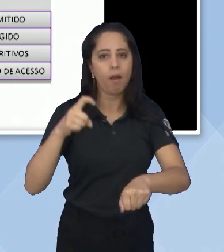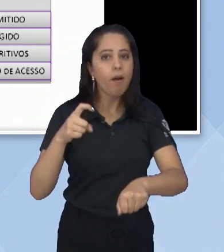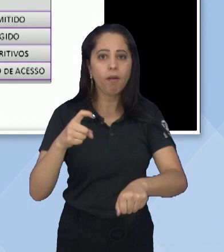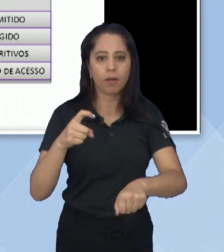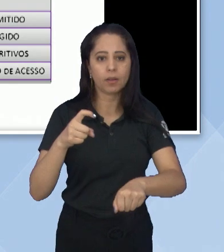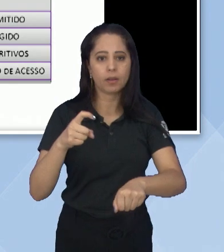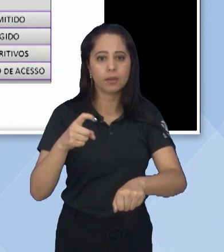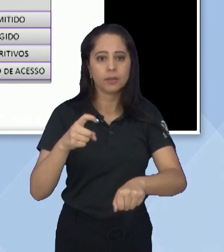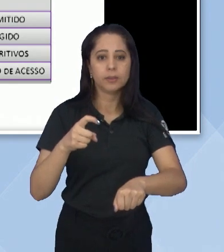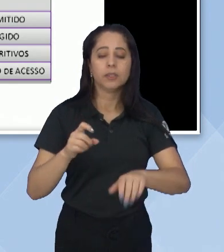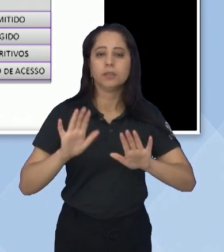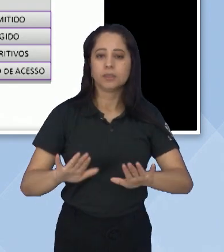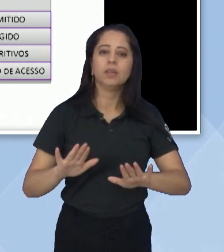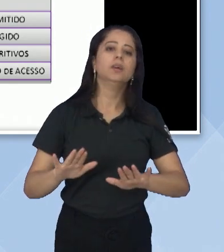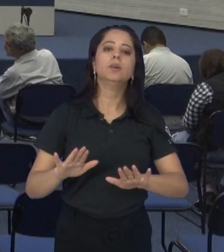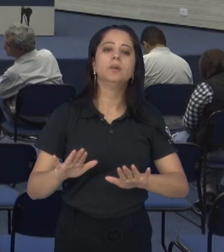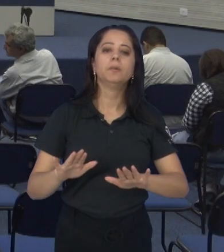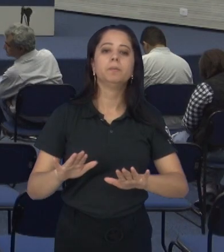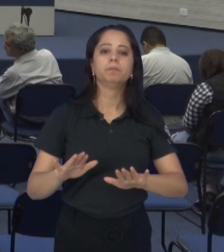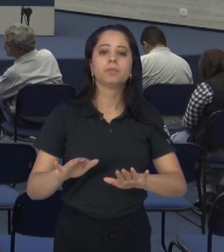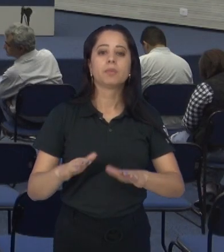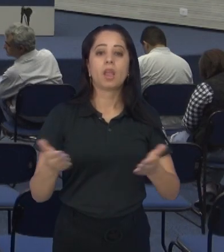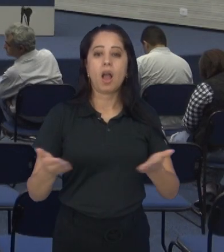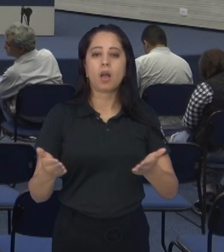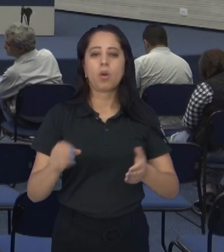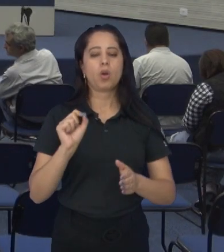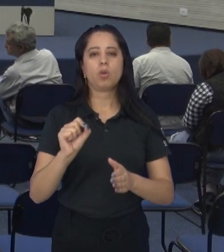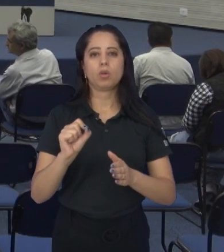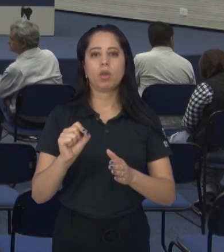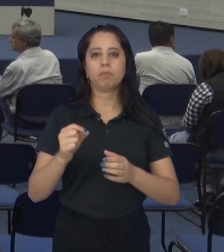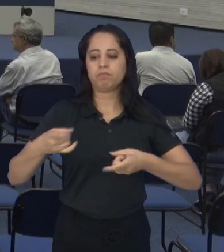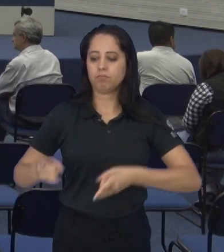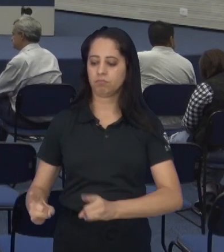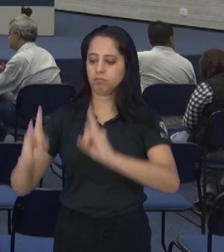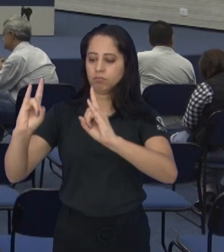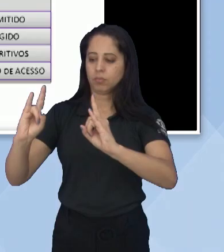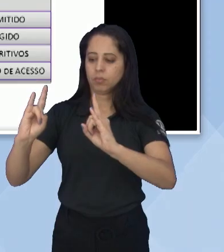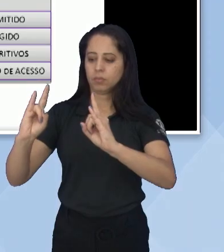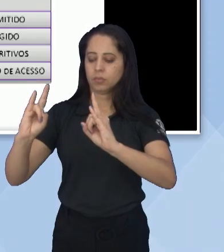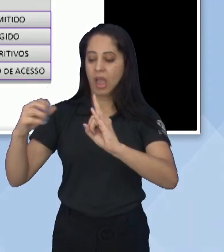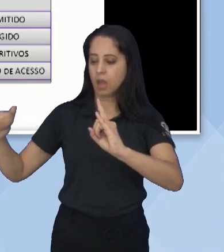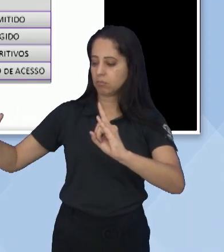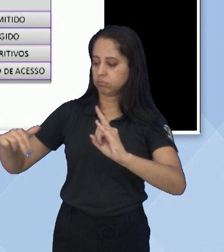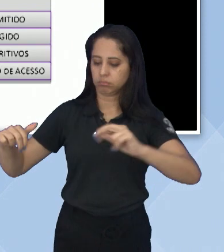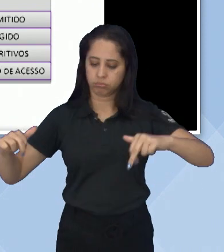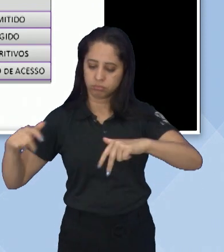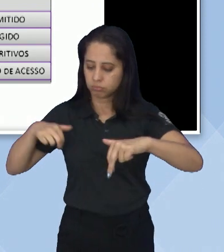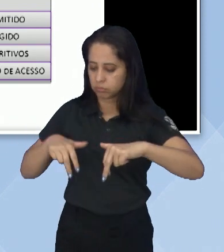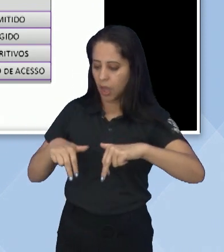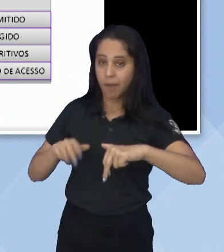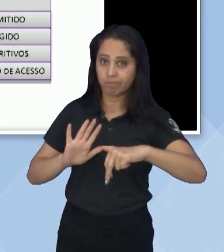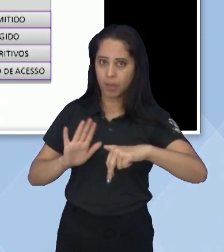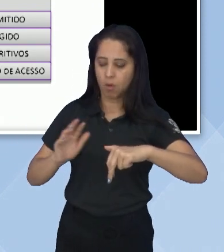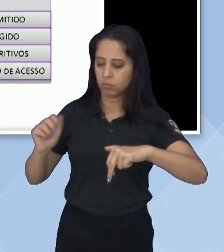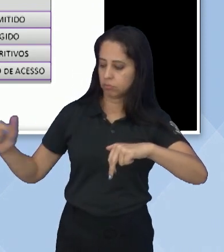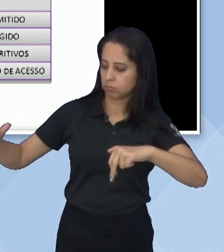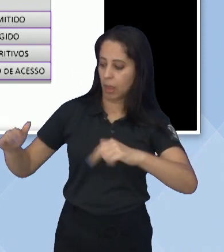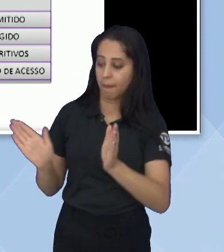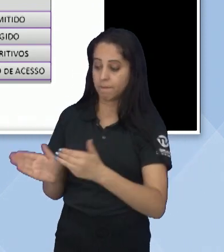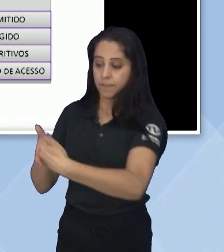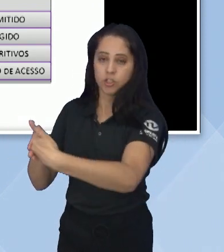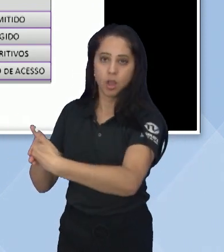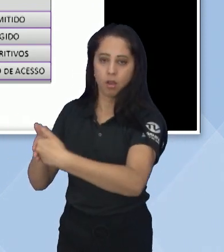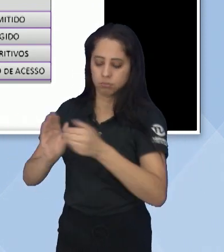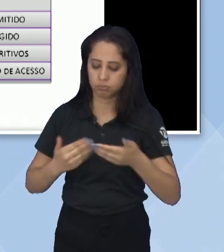máximo que a gente está conseguindo aí é como diria fechar as portas tentar fechar as portas para que a gente consiga atingir o objetivo que a lei